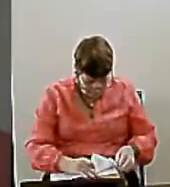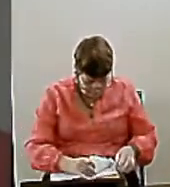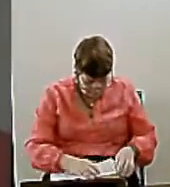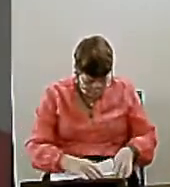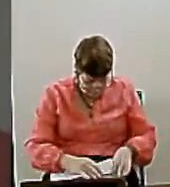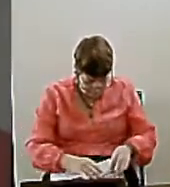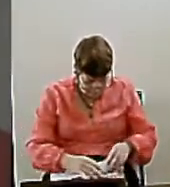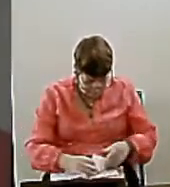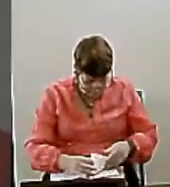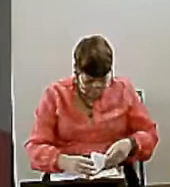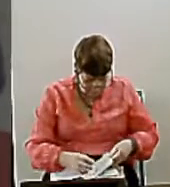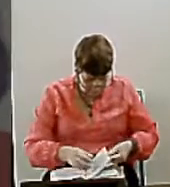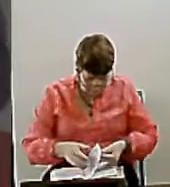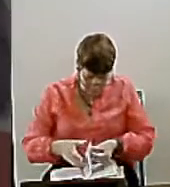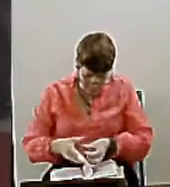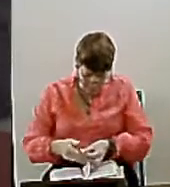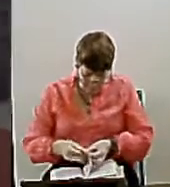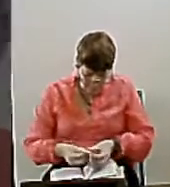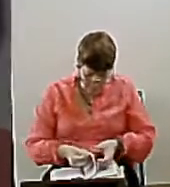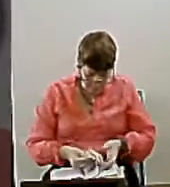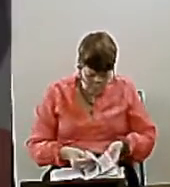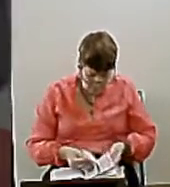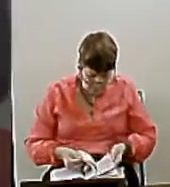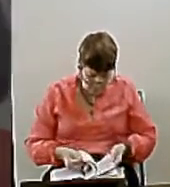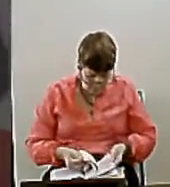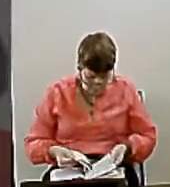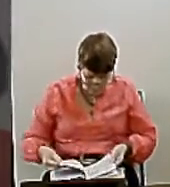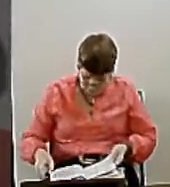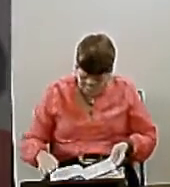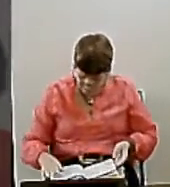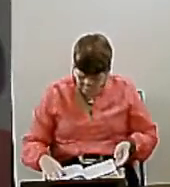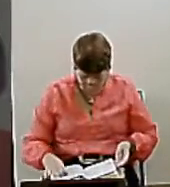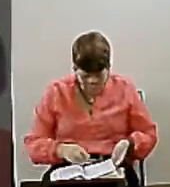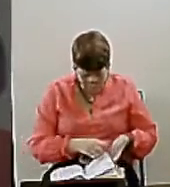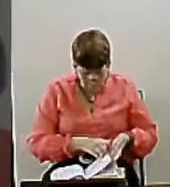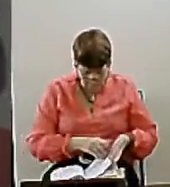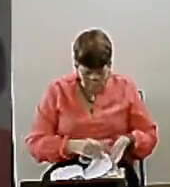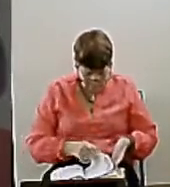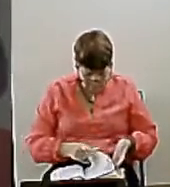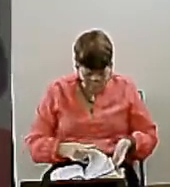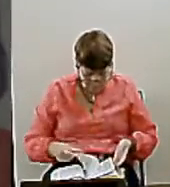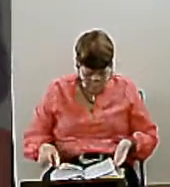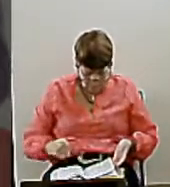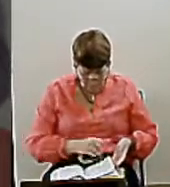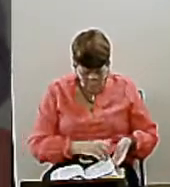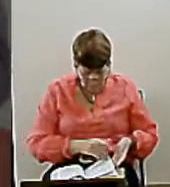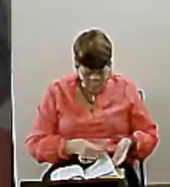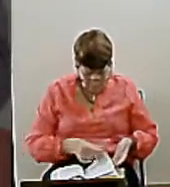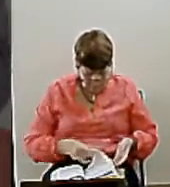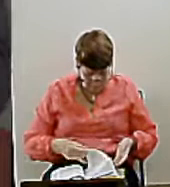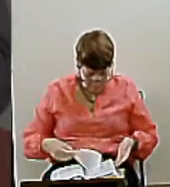ao verso 12 primeira aos Coríntios Capítulo 3